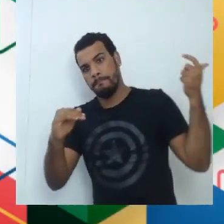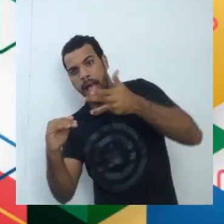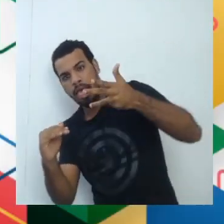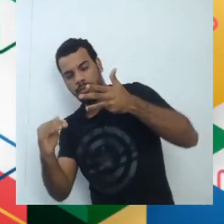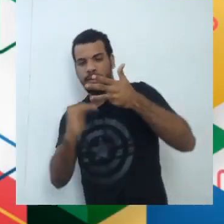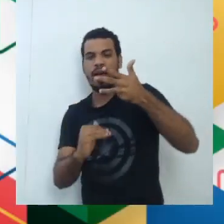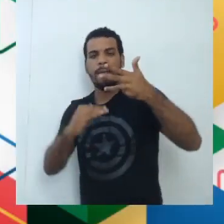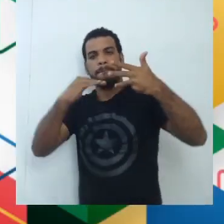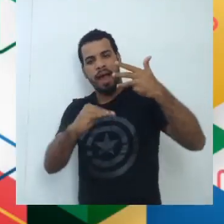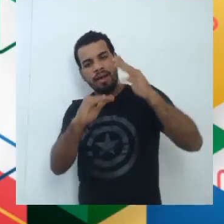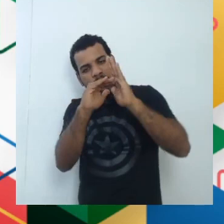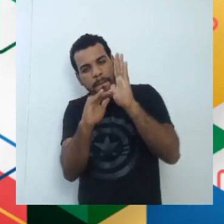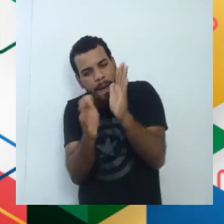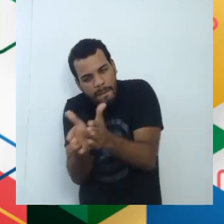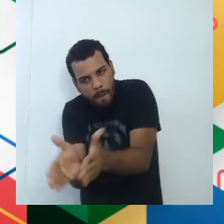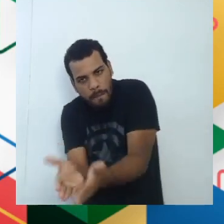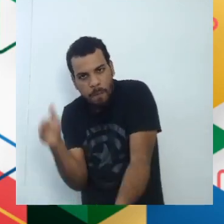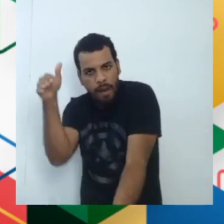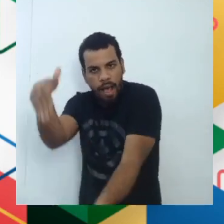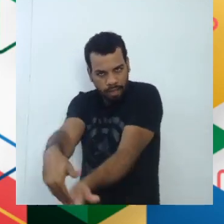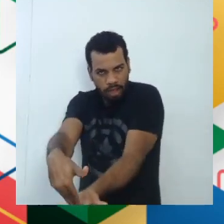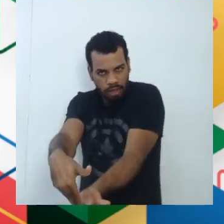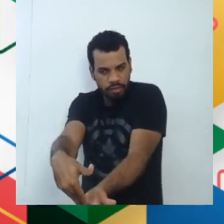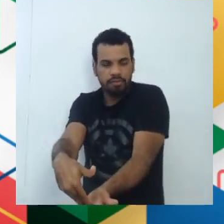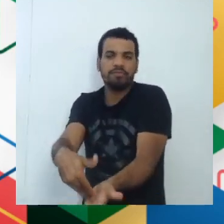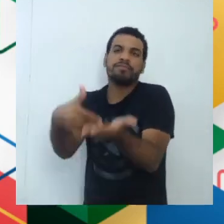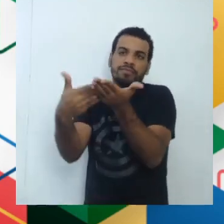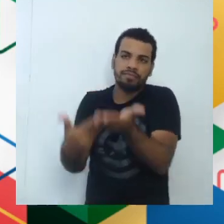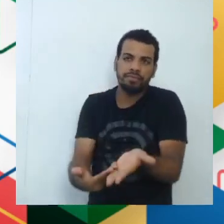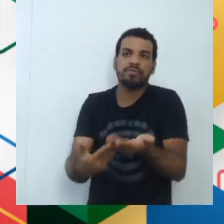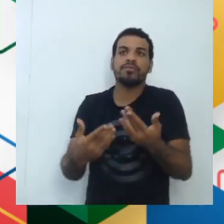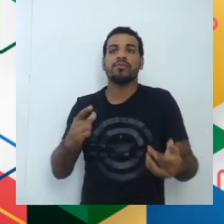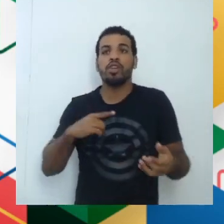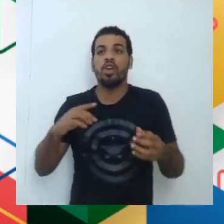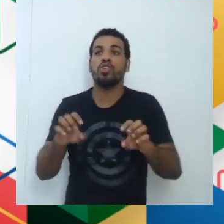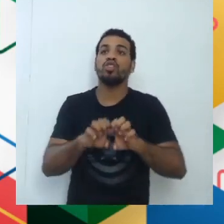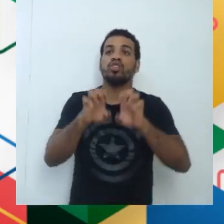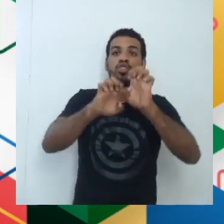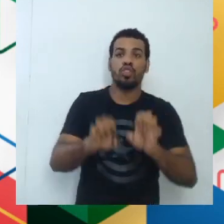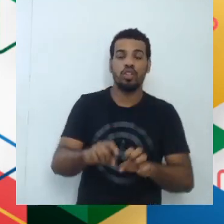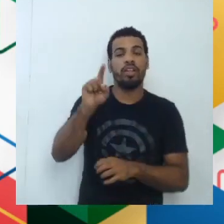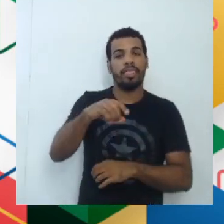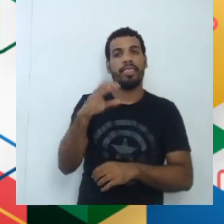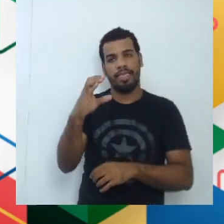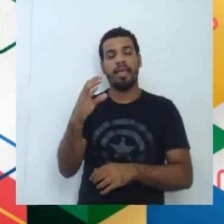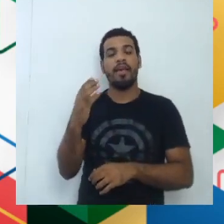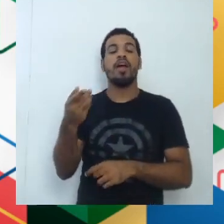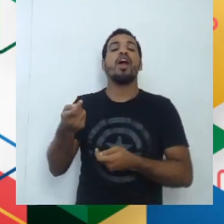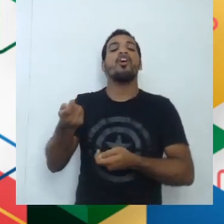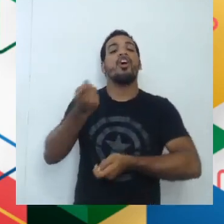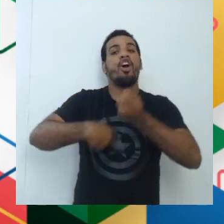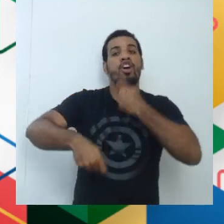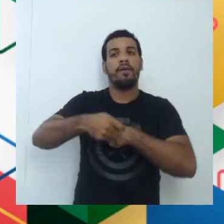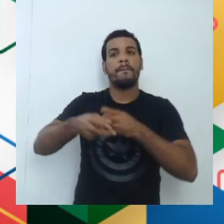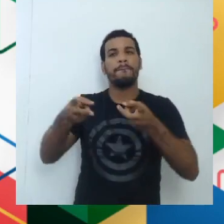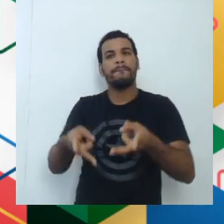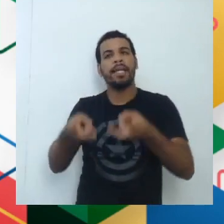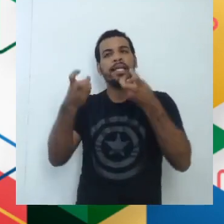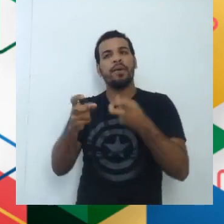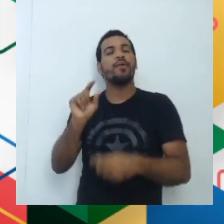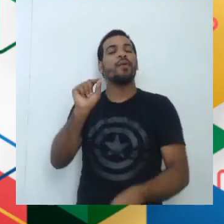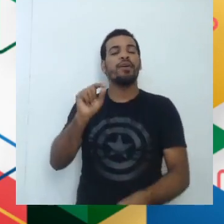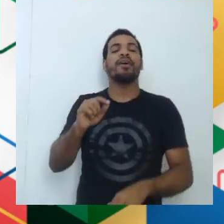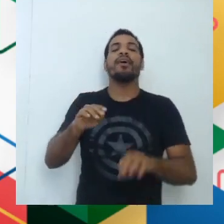elas podem sim ser compreendidas pela estratificação econômica, porque é na estratificação econômica que a gente vai perceber